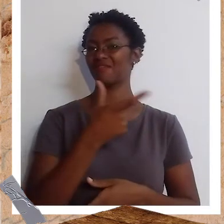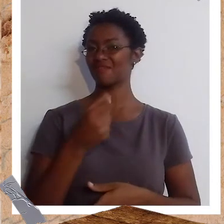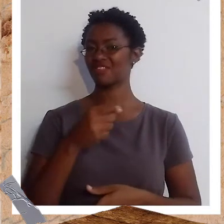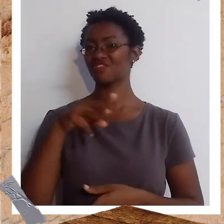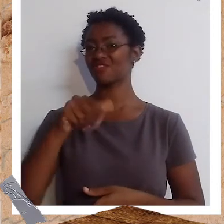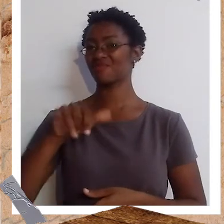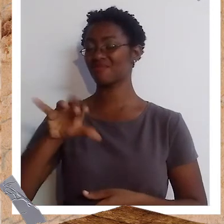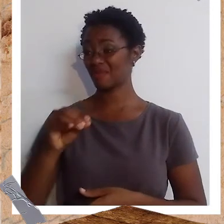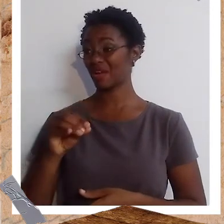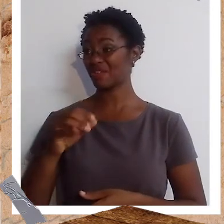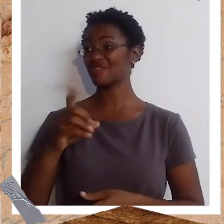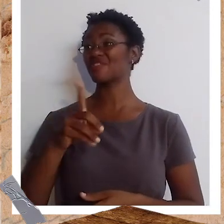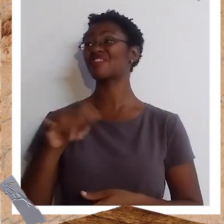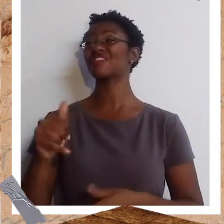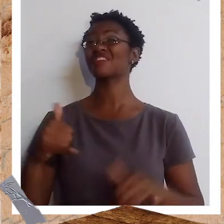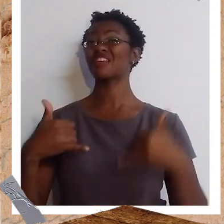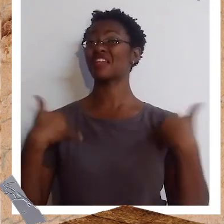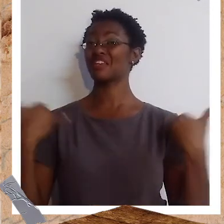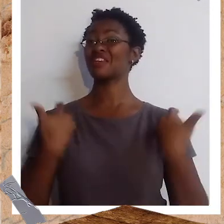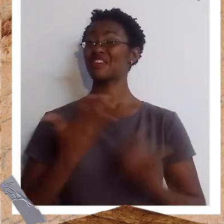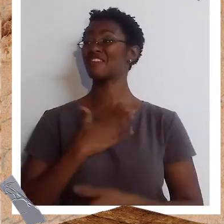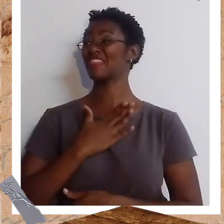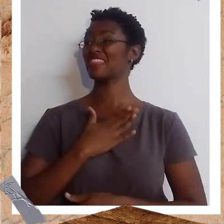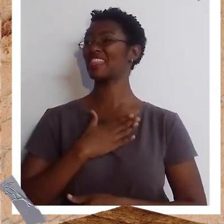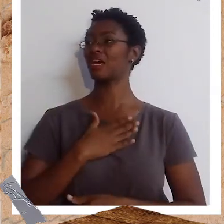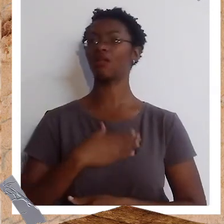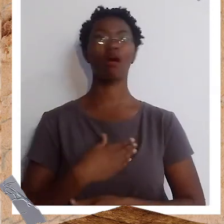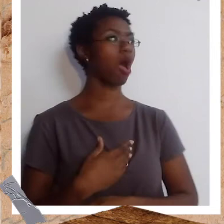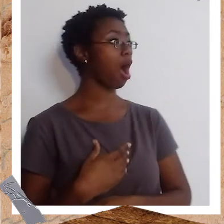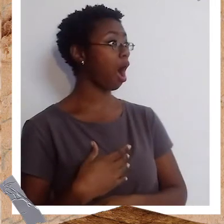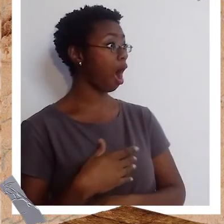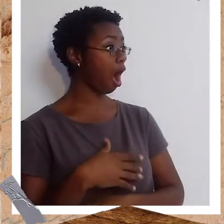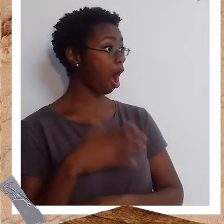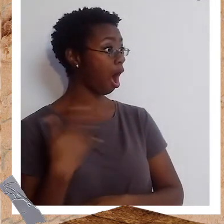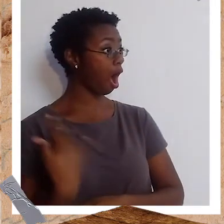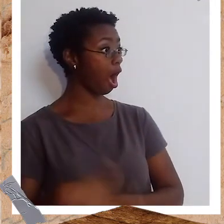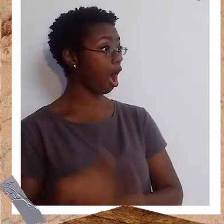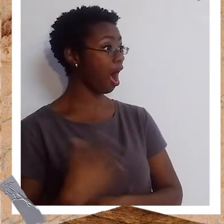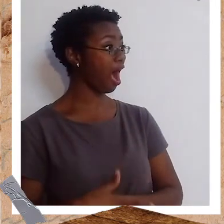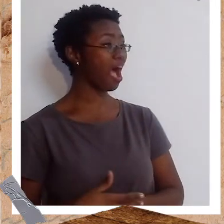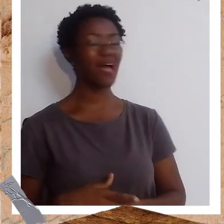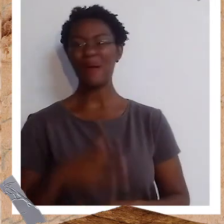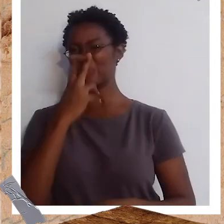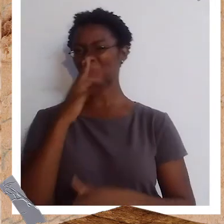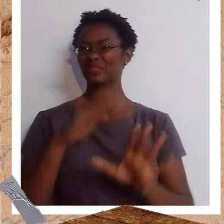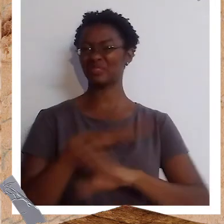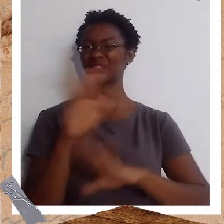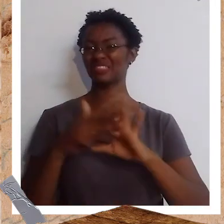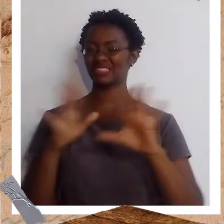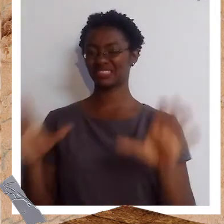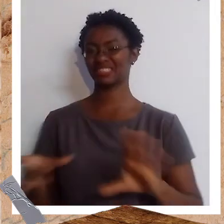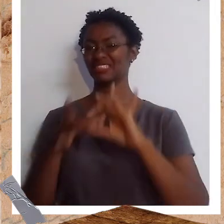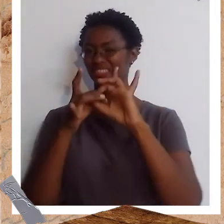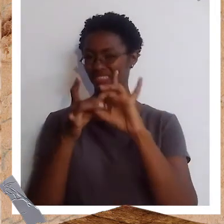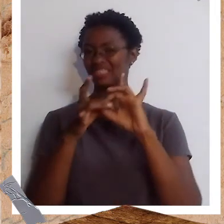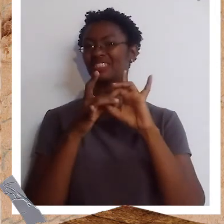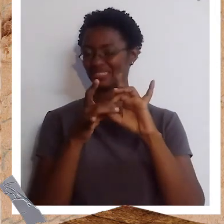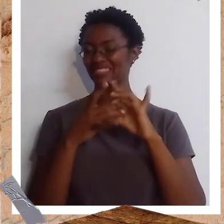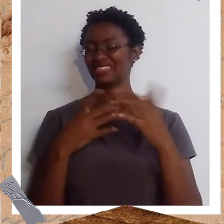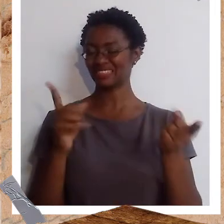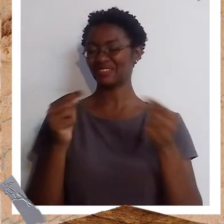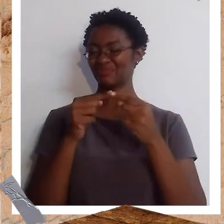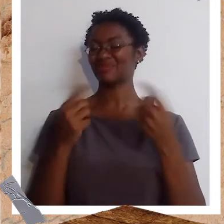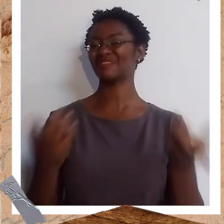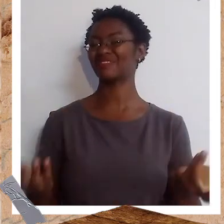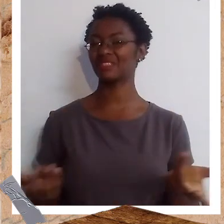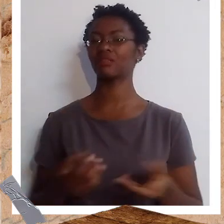do meu aniversário. Olha! Então eu acho que ficou tudo muito conectado, né, aqui. Que bom poder